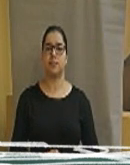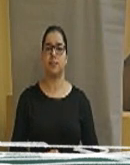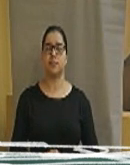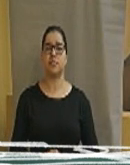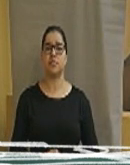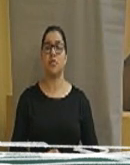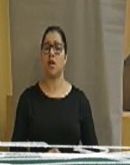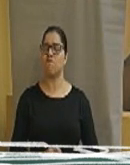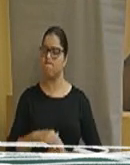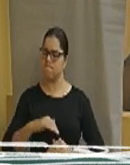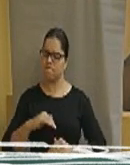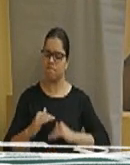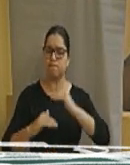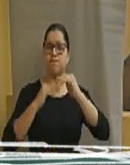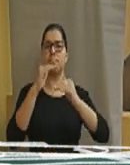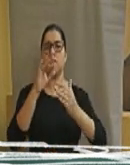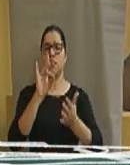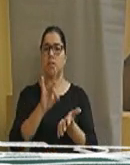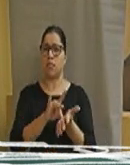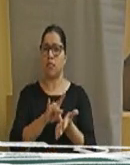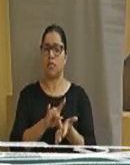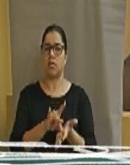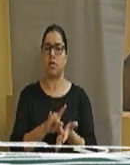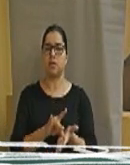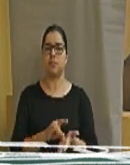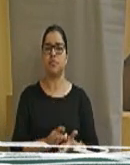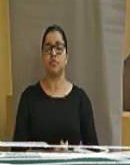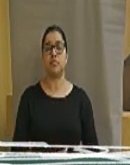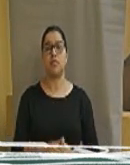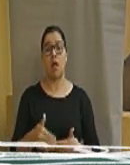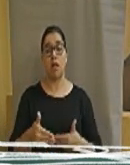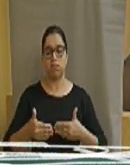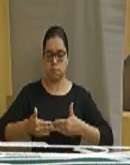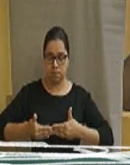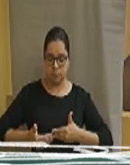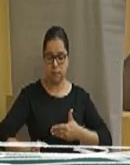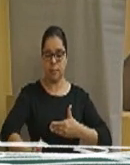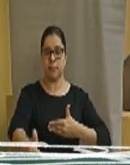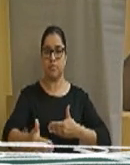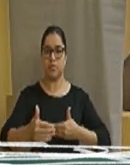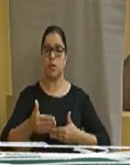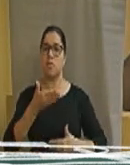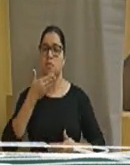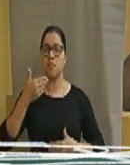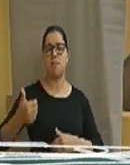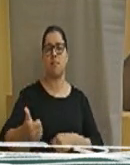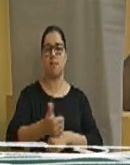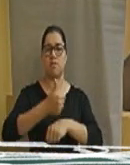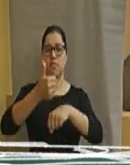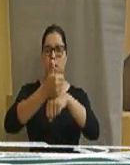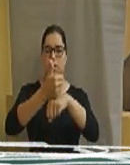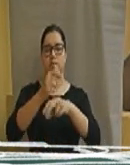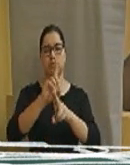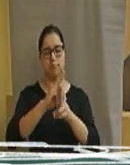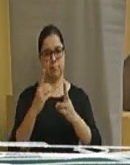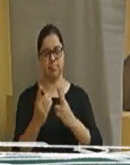se desenvolva e nós, a partir daí, conseguimos uma condição excelente separada.